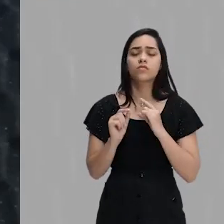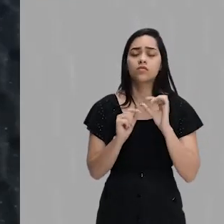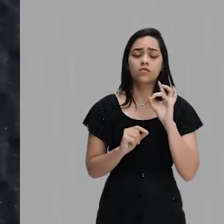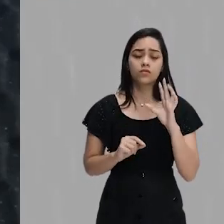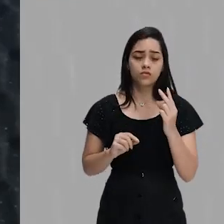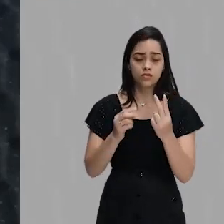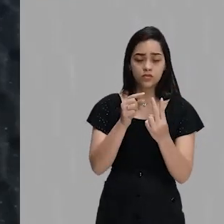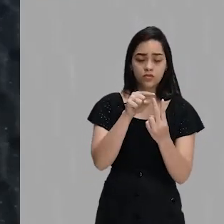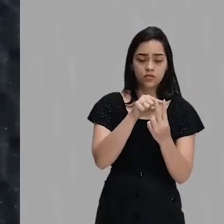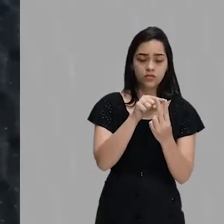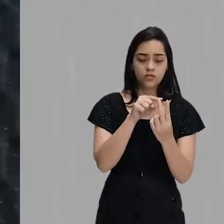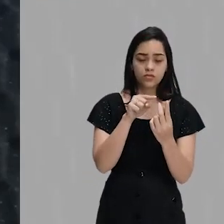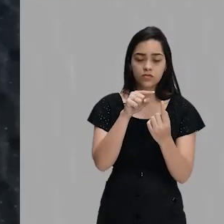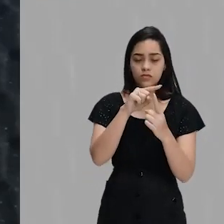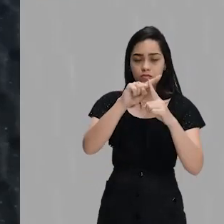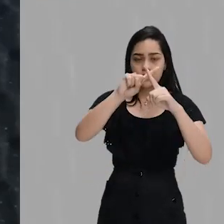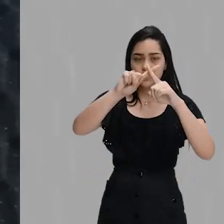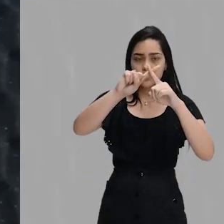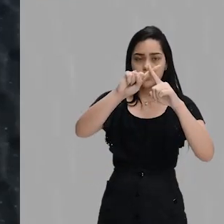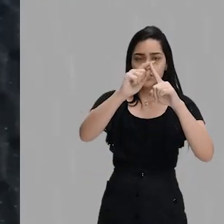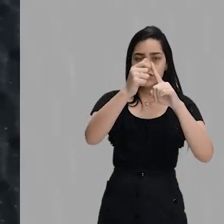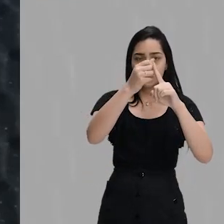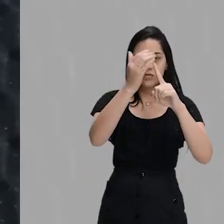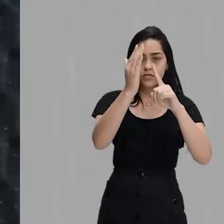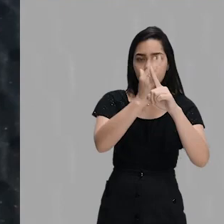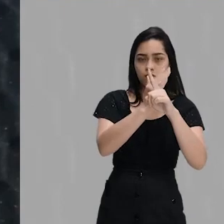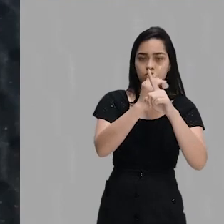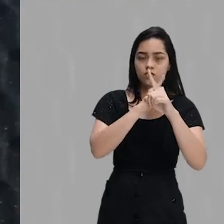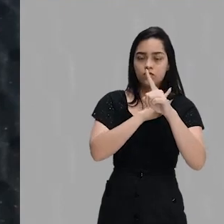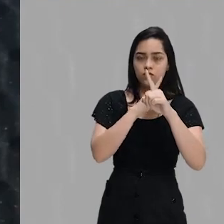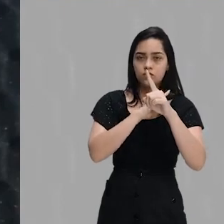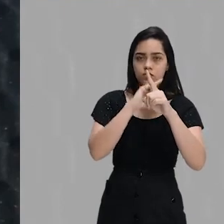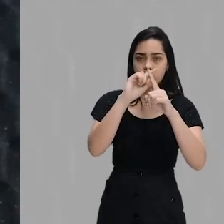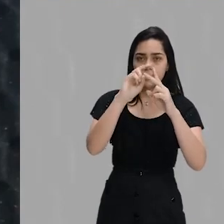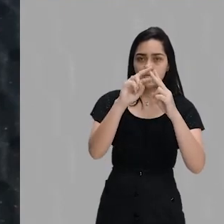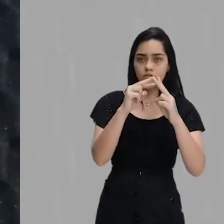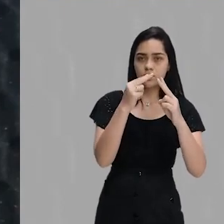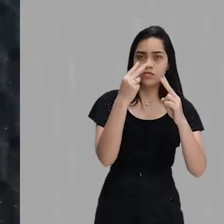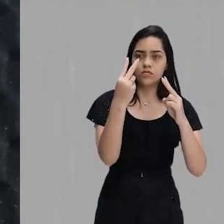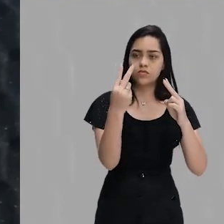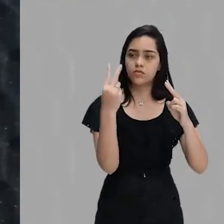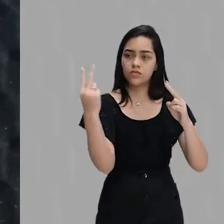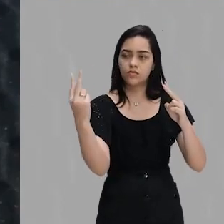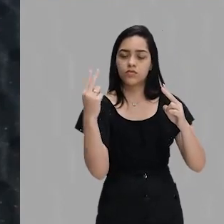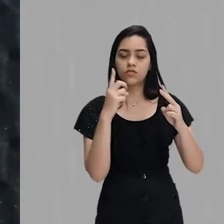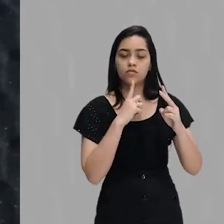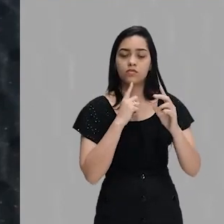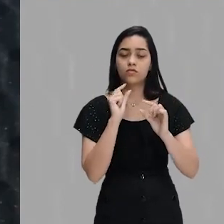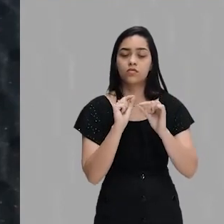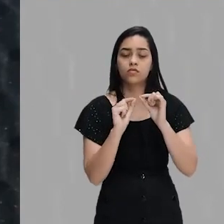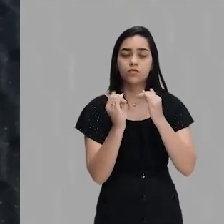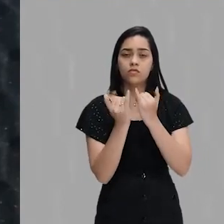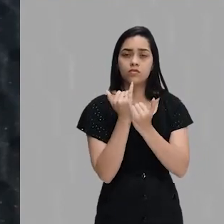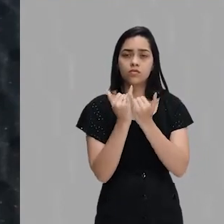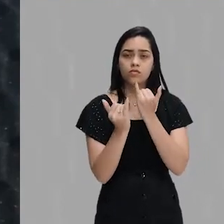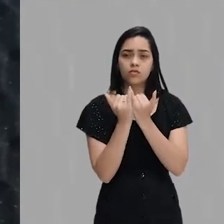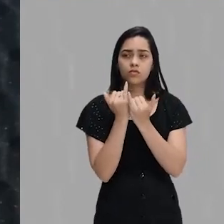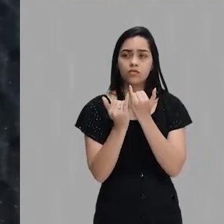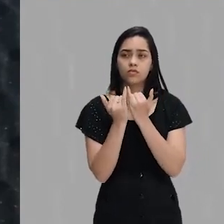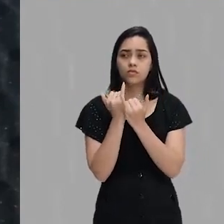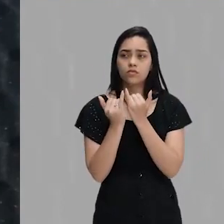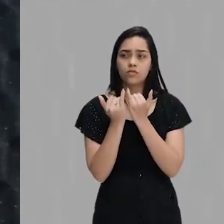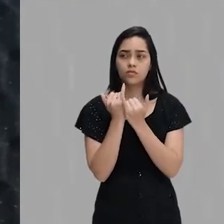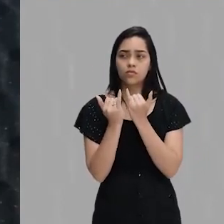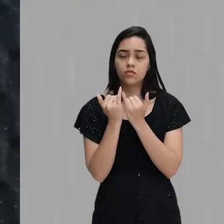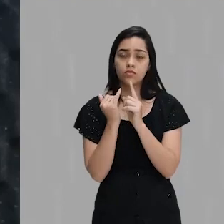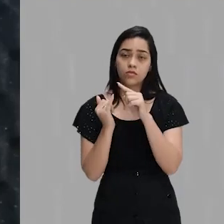apenas assim, pessoal, ó. Agora, quando ele sofre duplicação, ele passa a formar